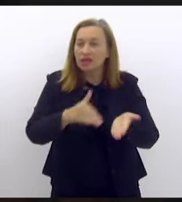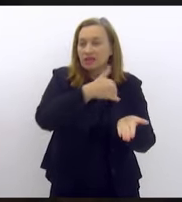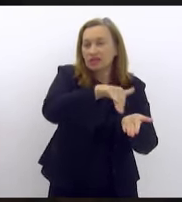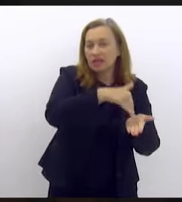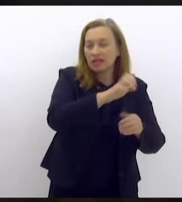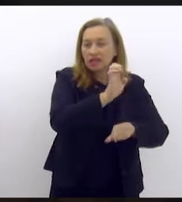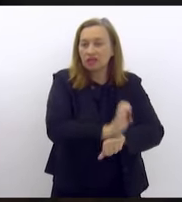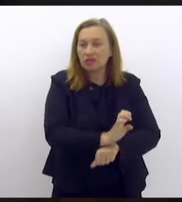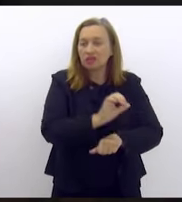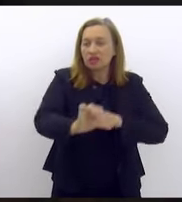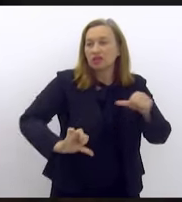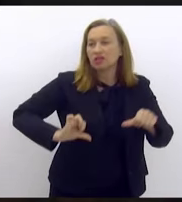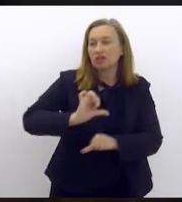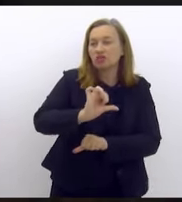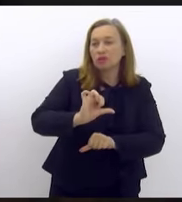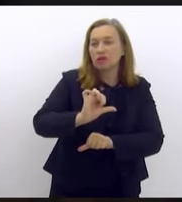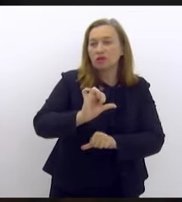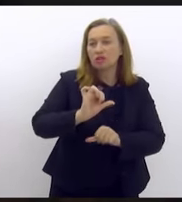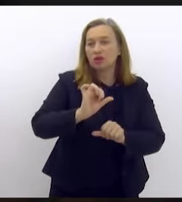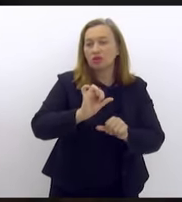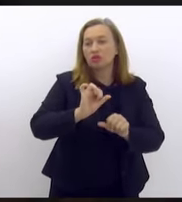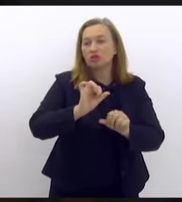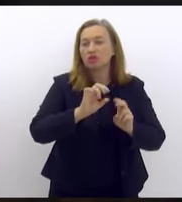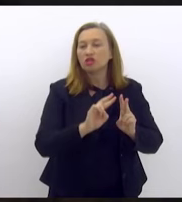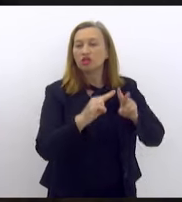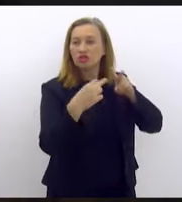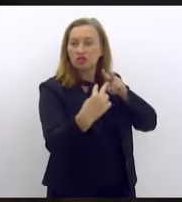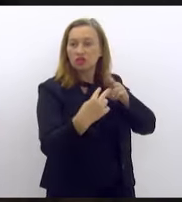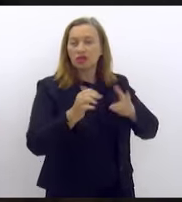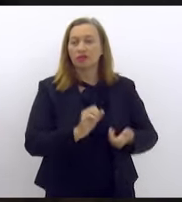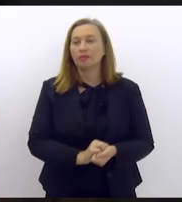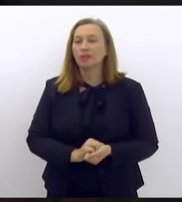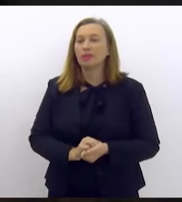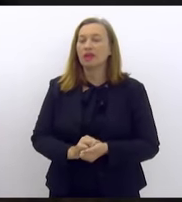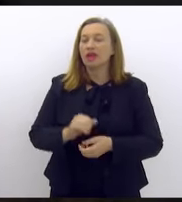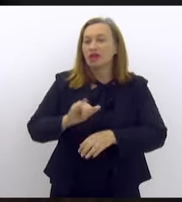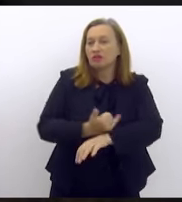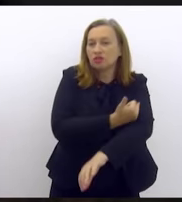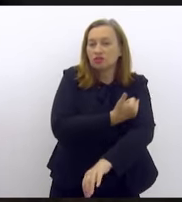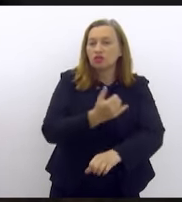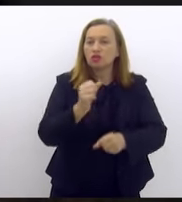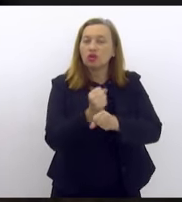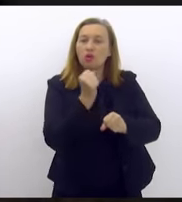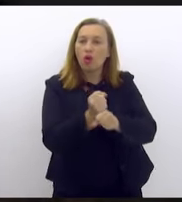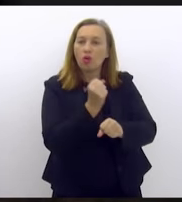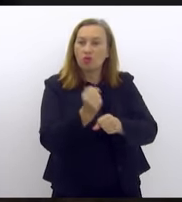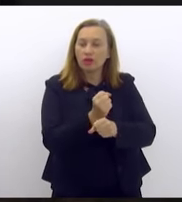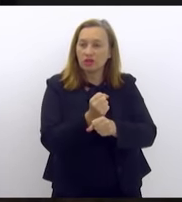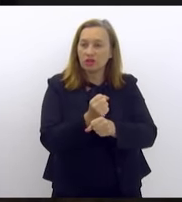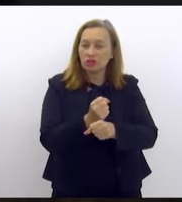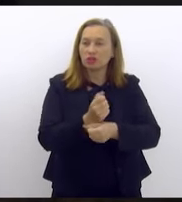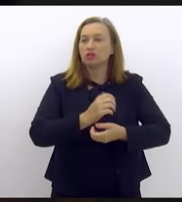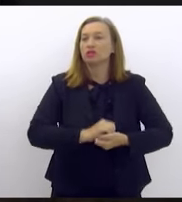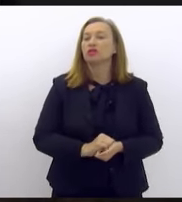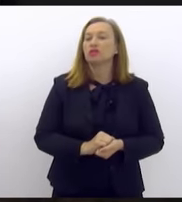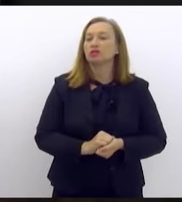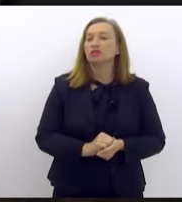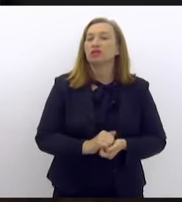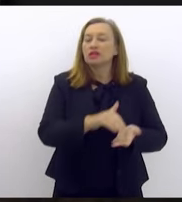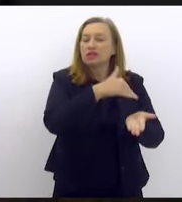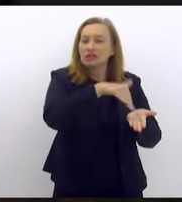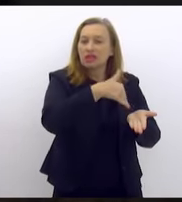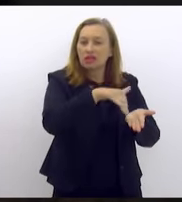Estado de Transformação Digital, Secretaria de Estado de Infraestrutura e Obras Públicas e da